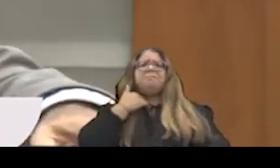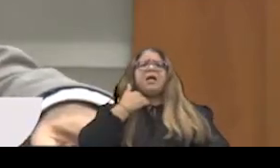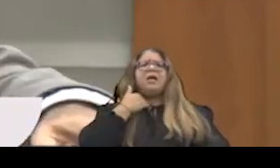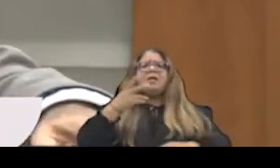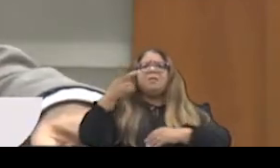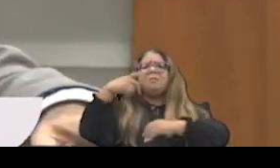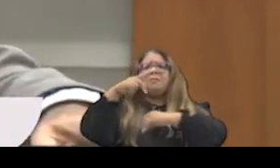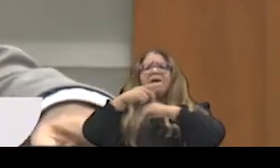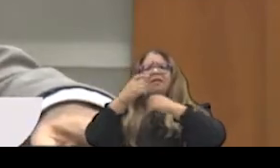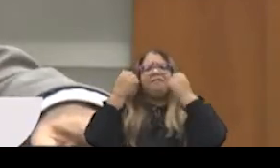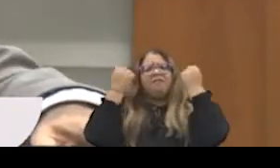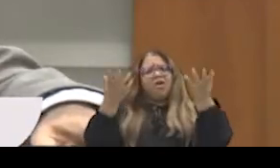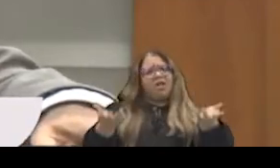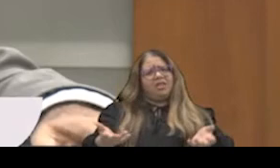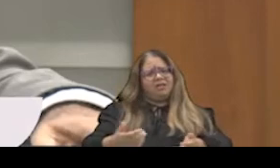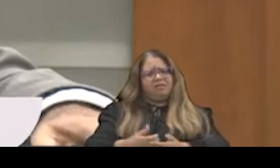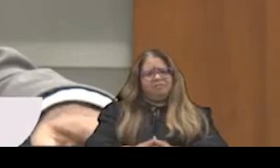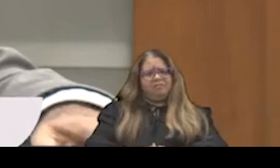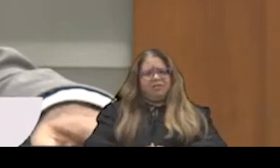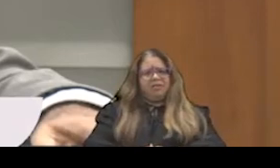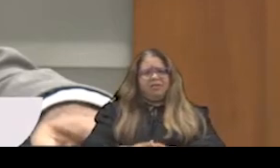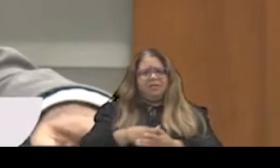a segunda questão é